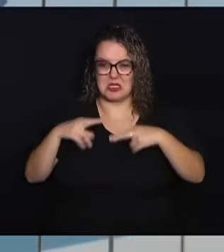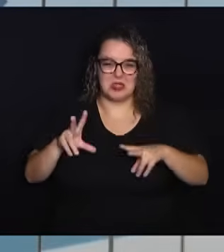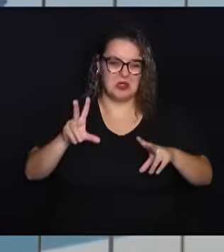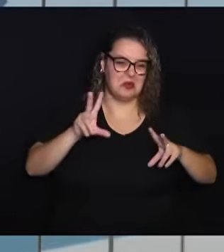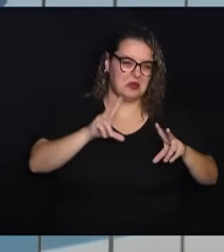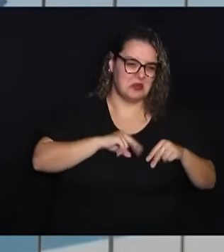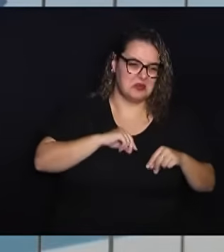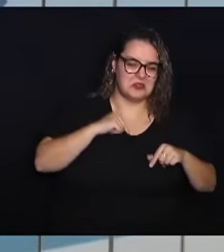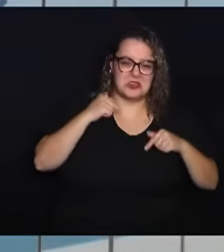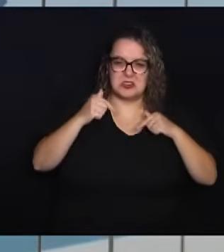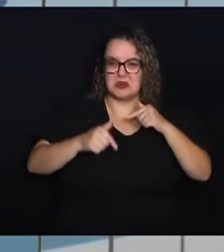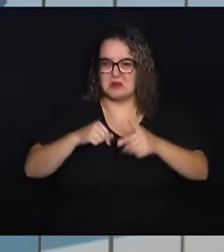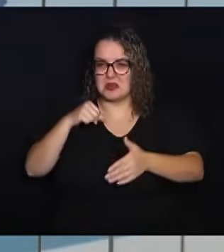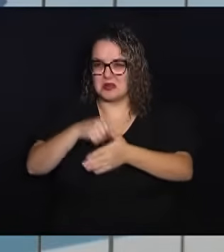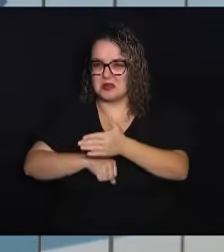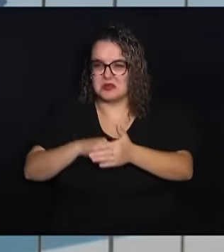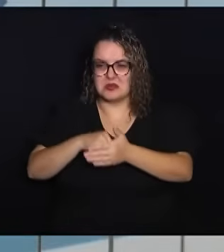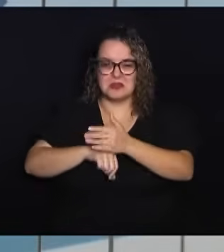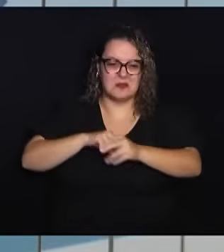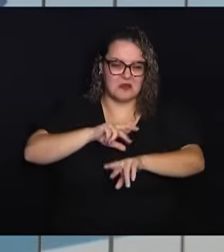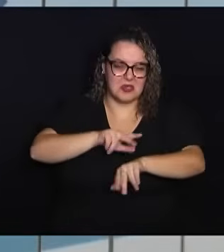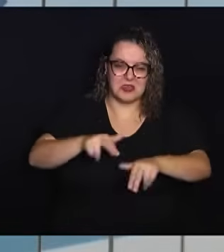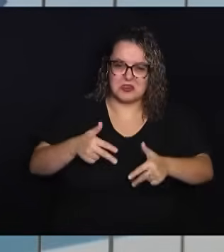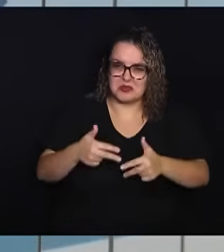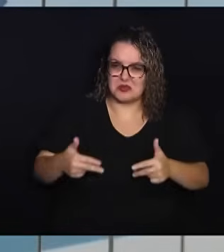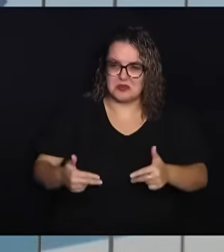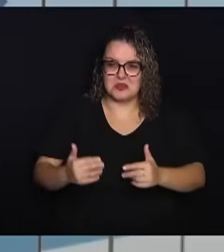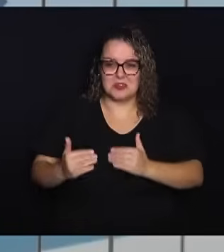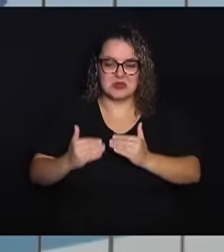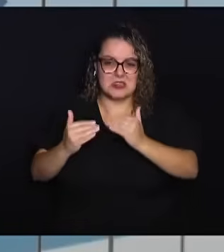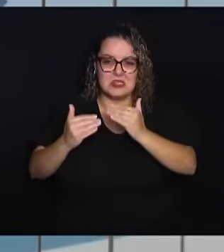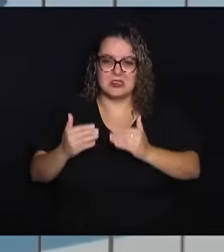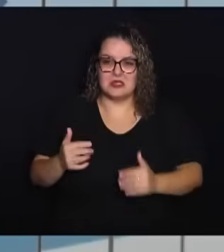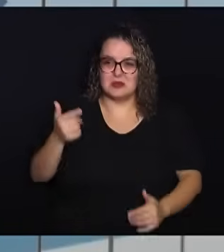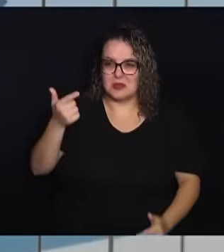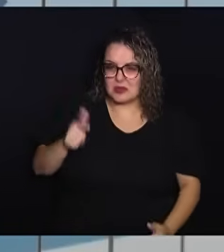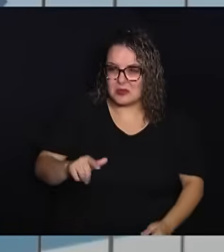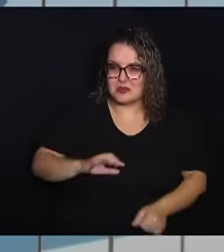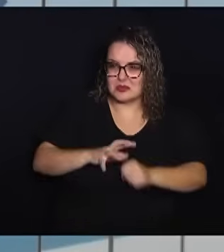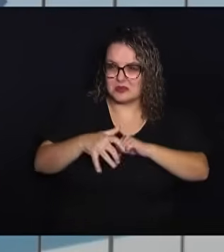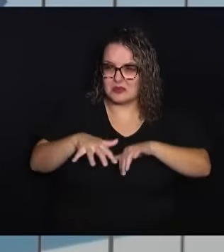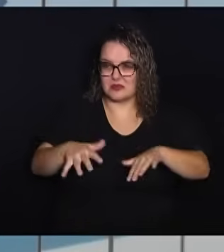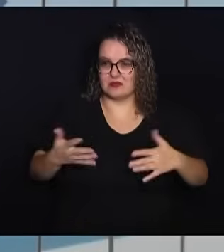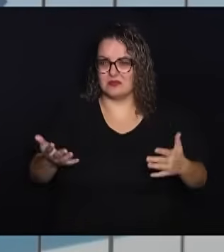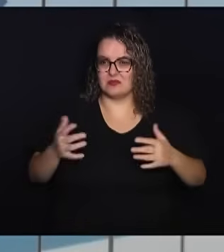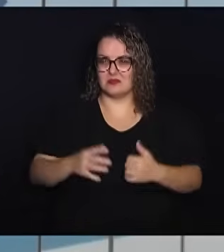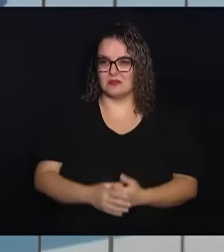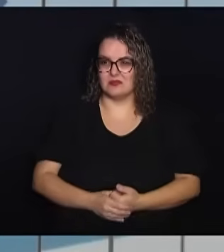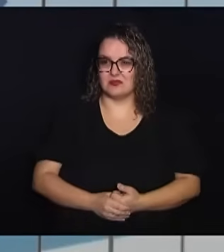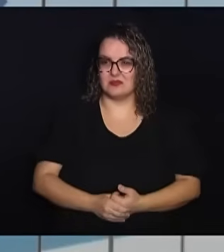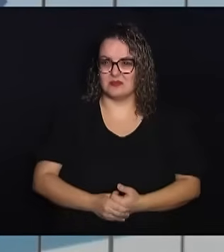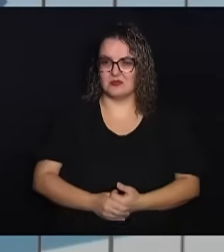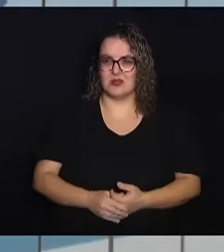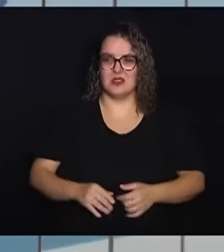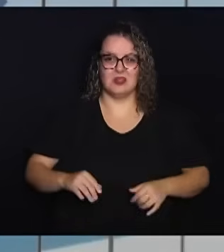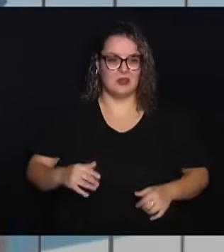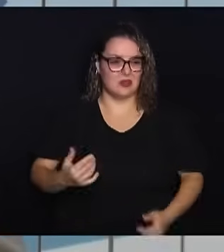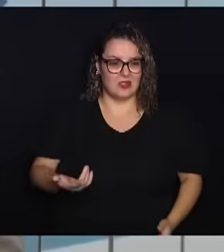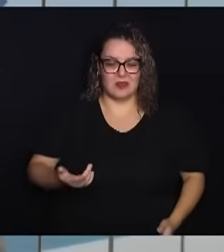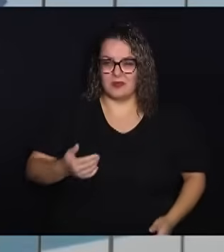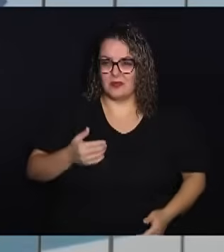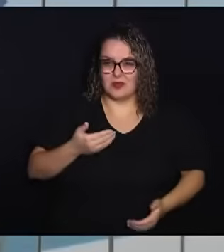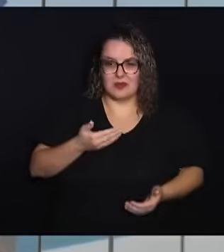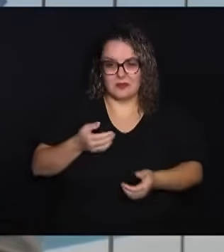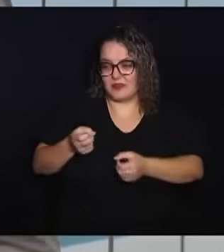trabalhei tanto, construí tanta coisa, e para me manter na pandemia eu fui sacrificando patrimônios